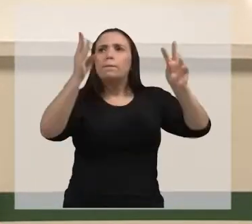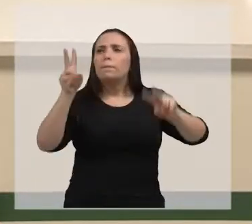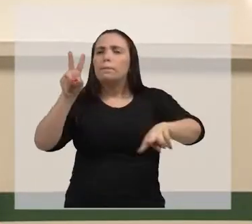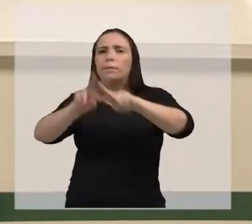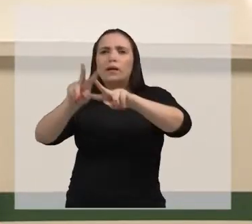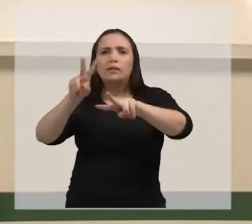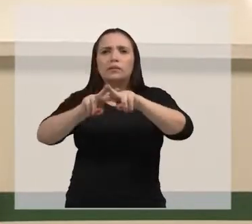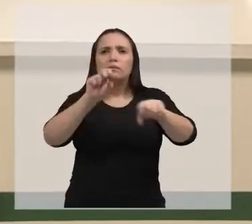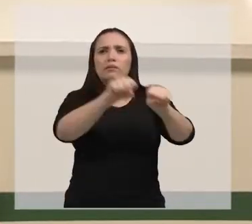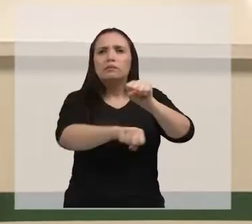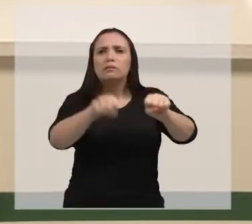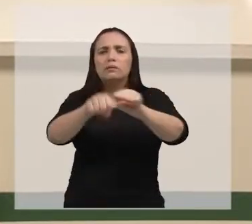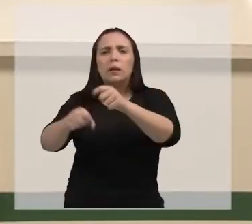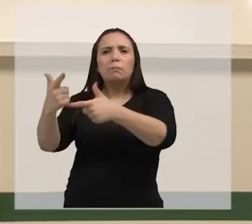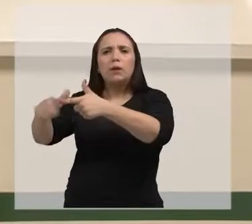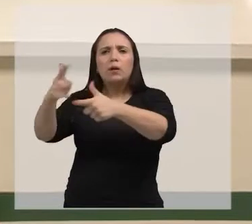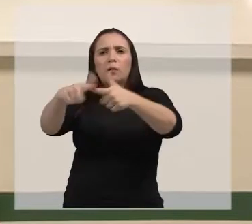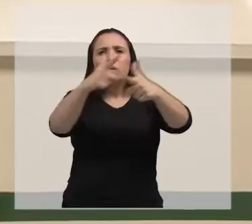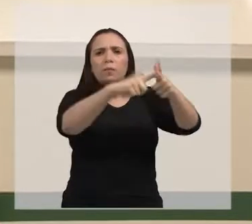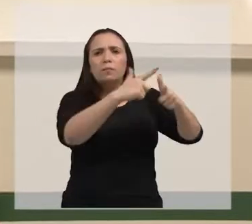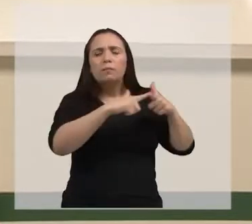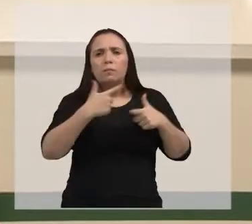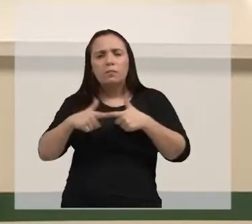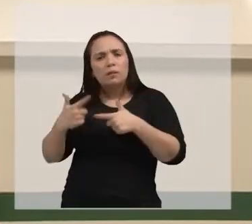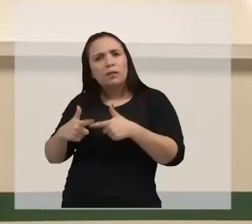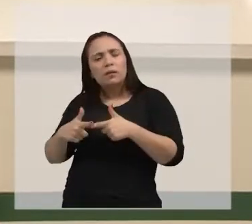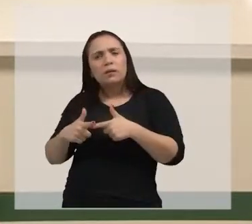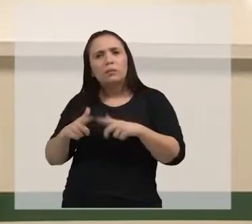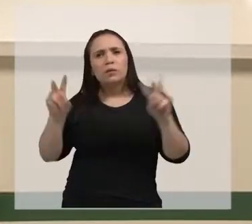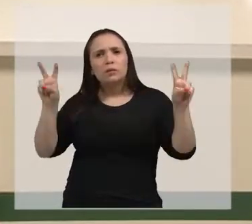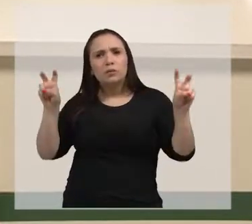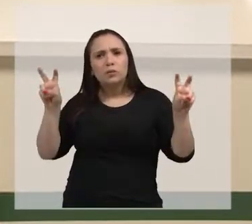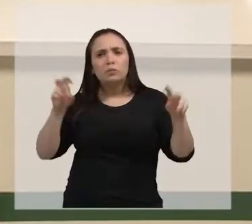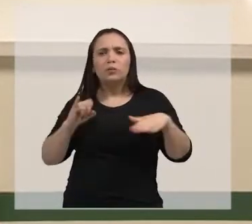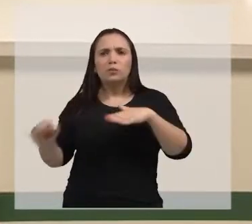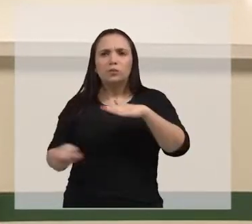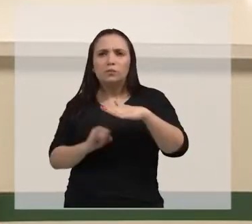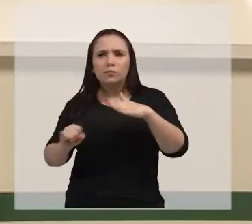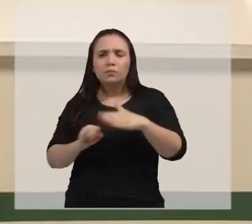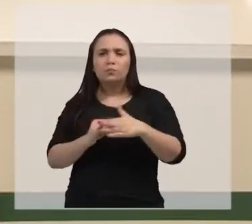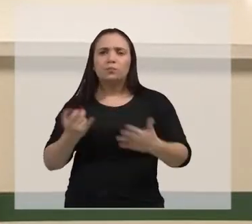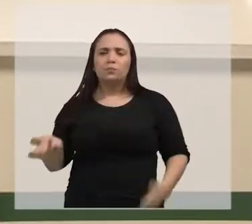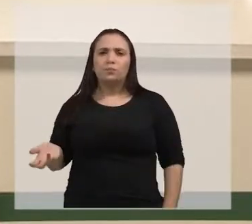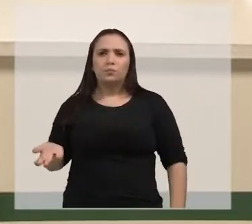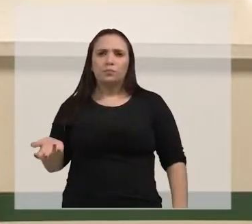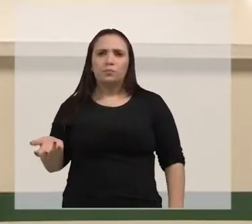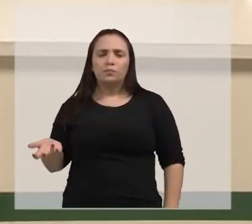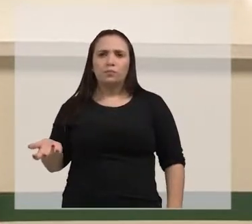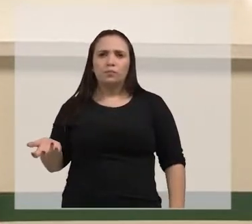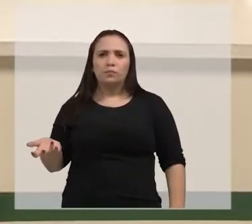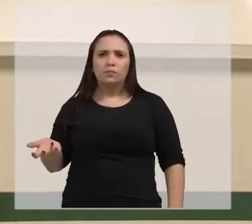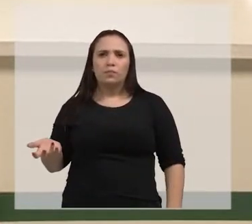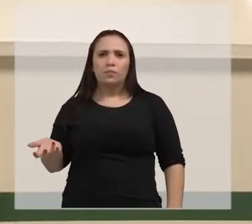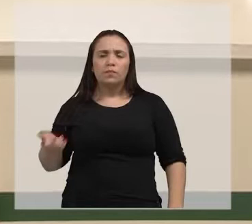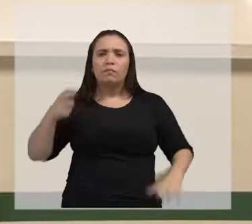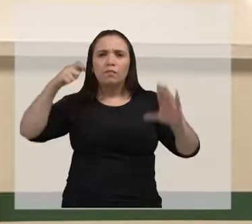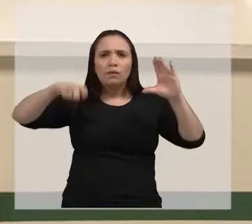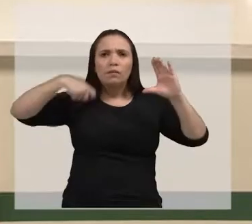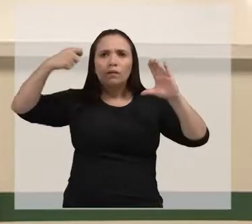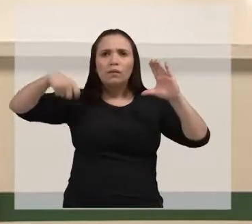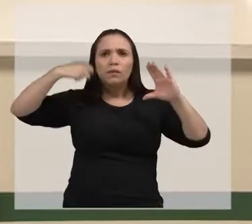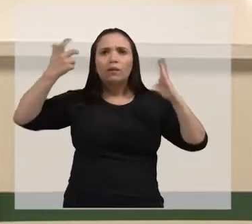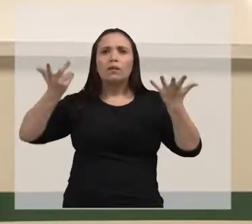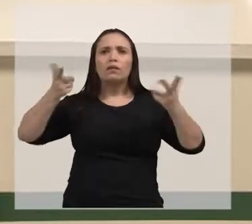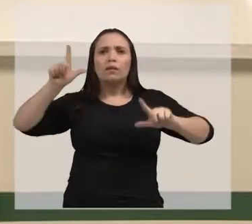está se discutindo isso. Com todo esse caos que eu passei para você, das instituições, da imprensa marrom, trabalhando,